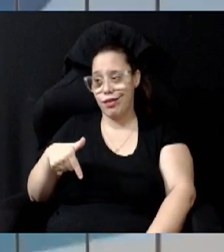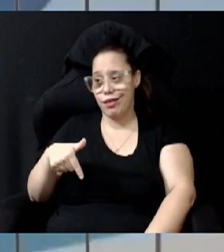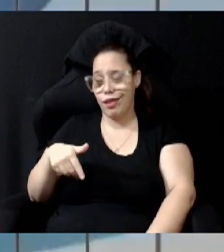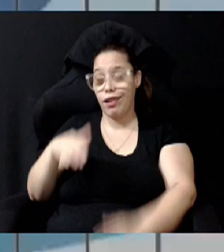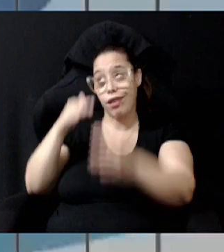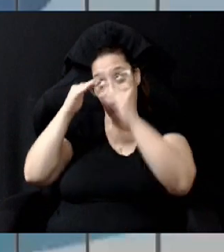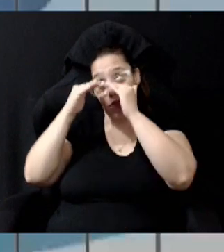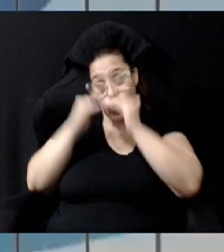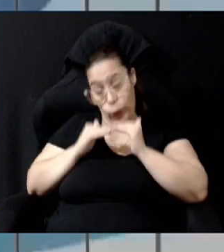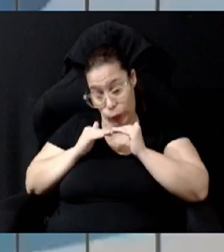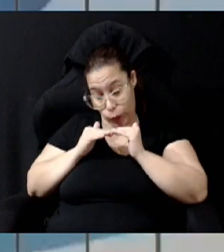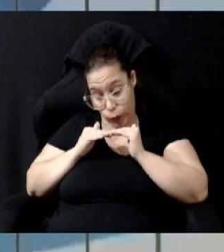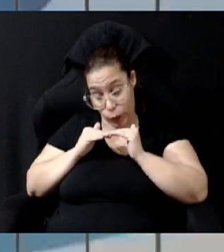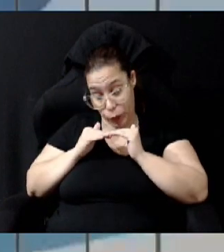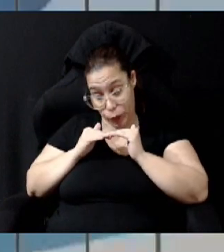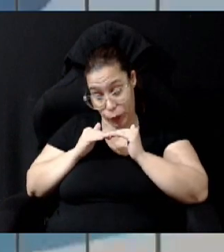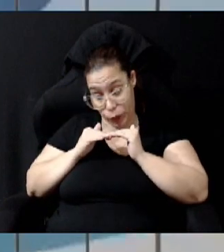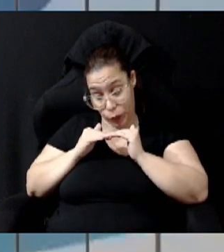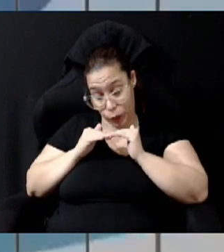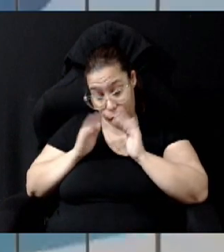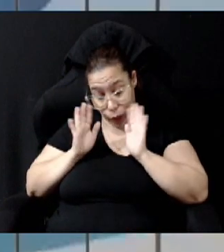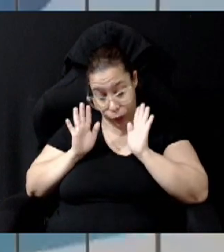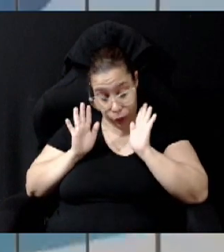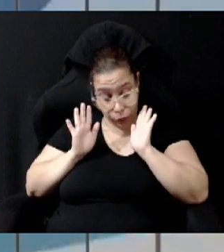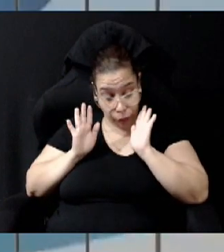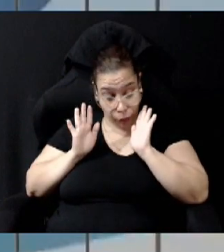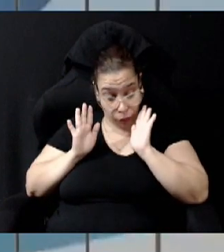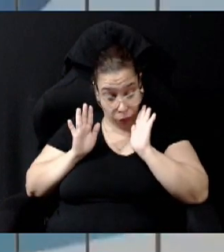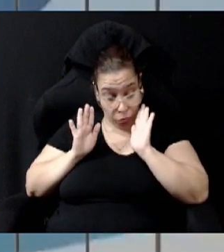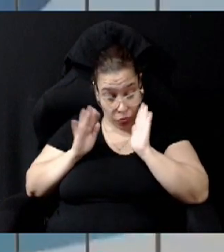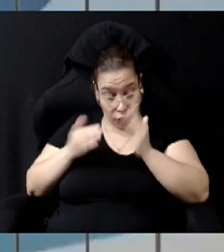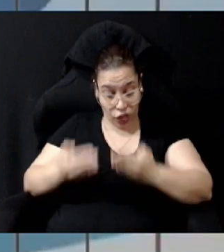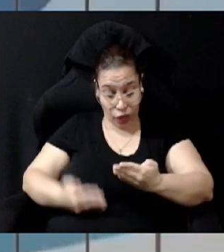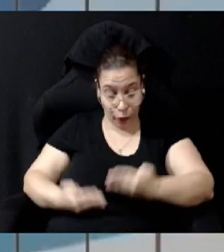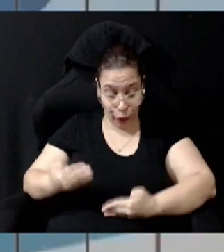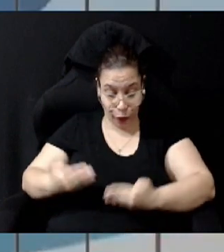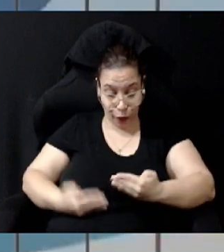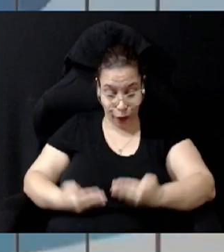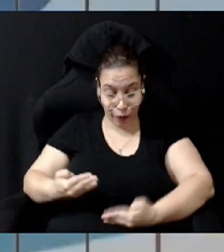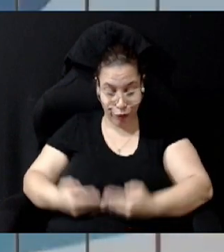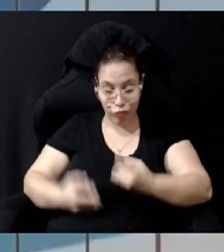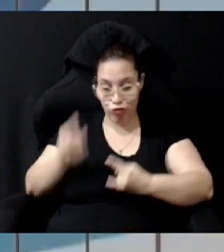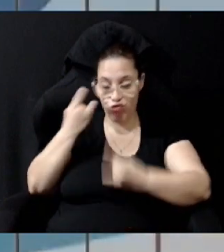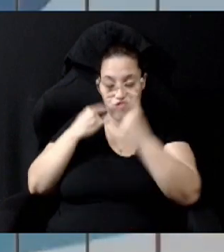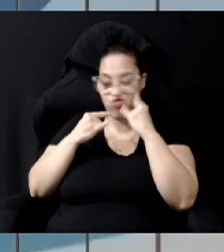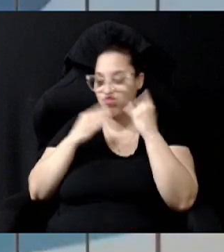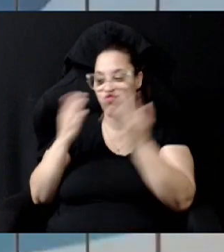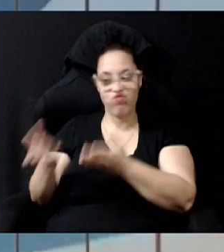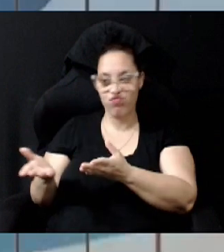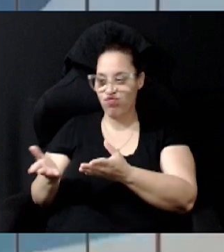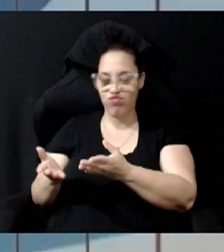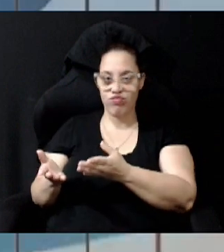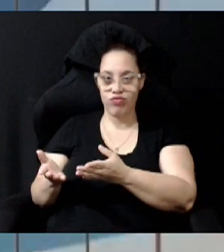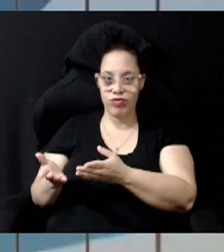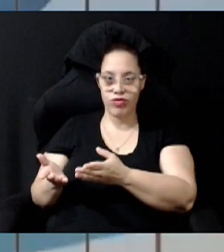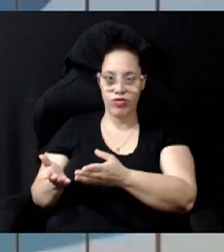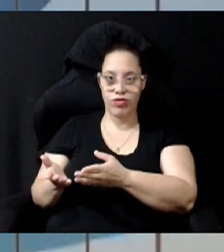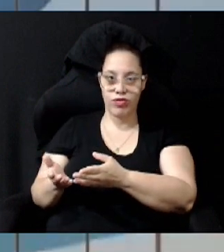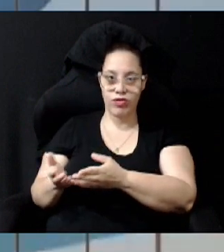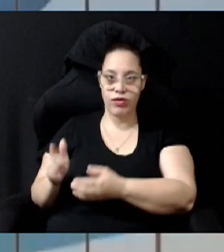um borra-botas, um serviçalzinho de interesses que não são dele. Se eu tivesse tempo, eu ia contar a história do Gaspar, para você